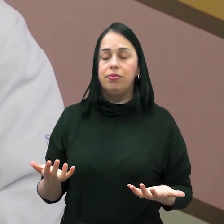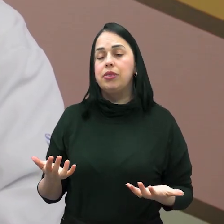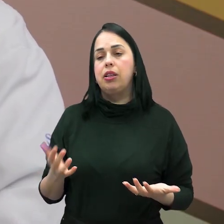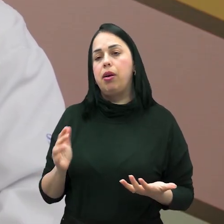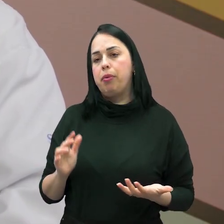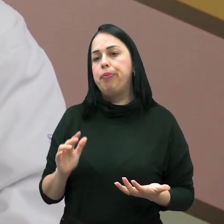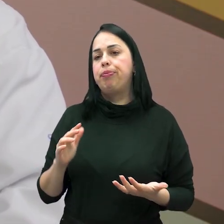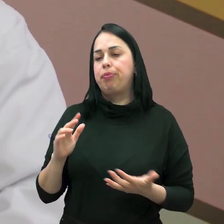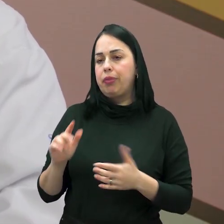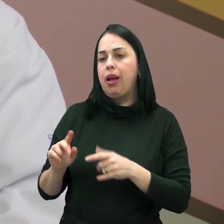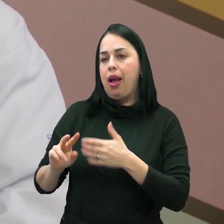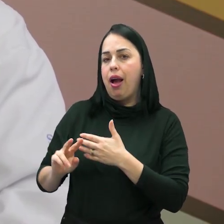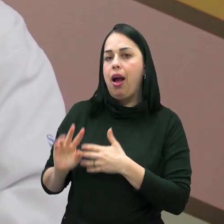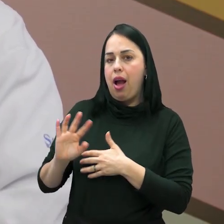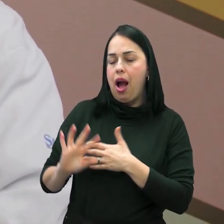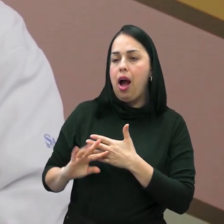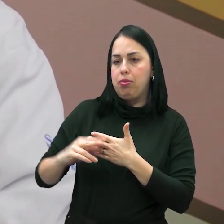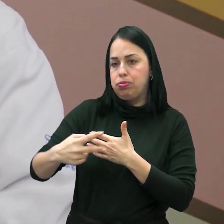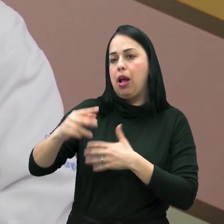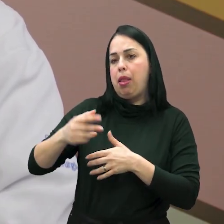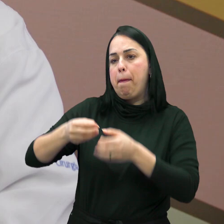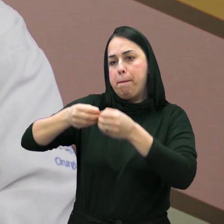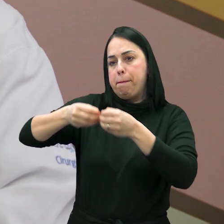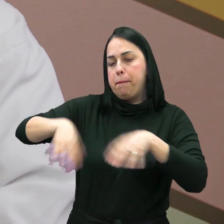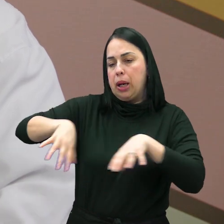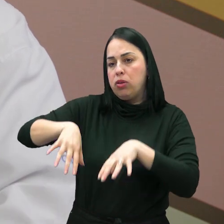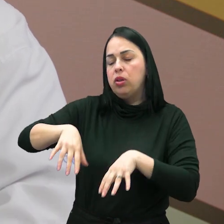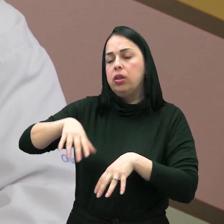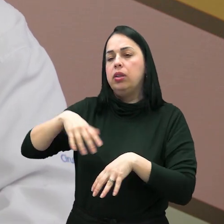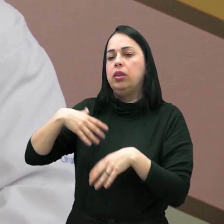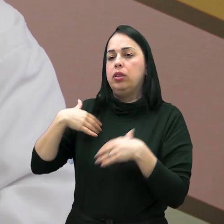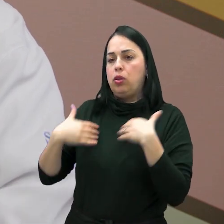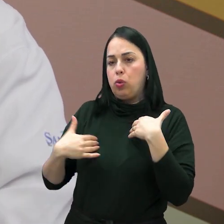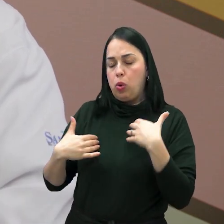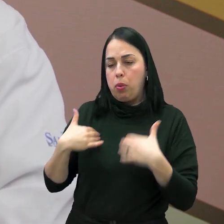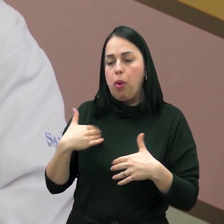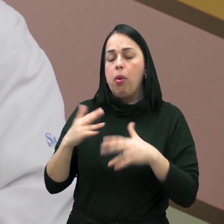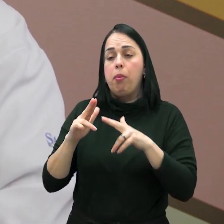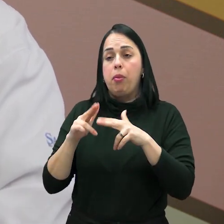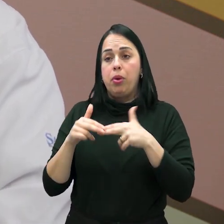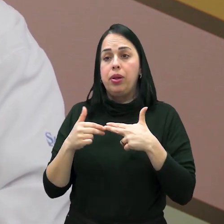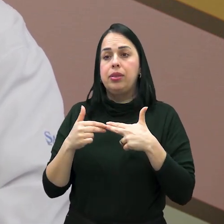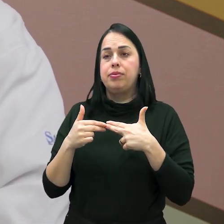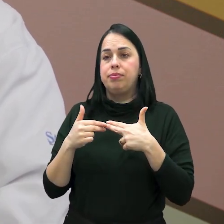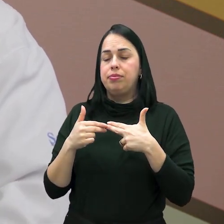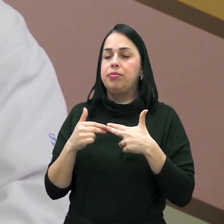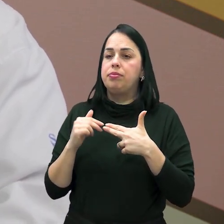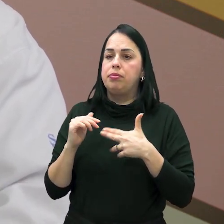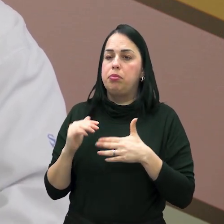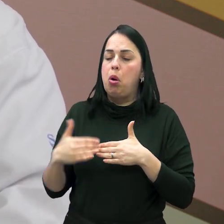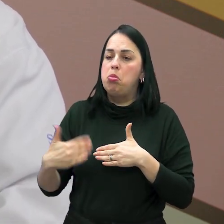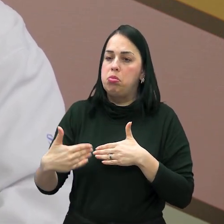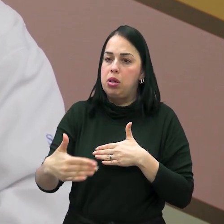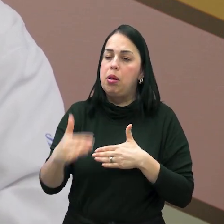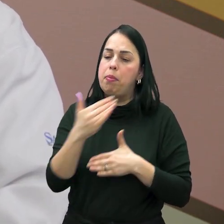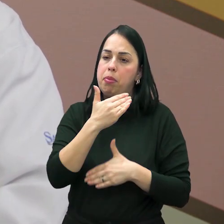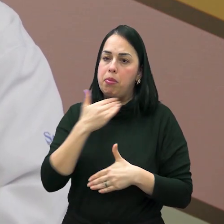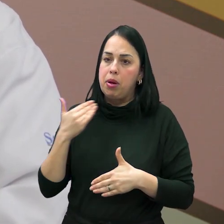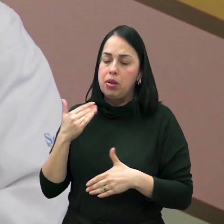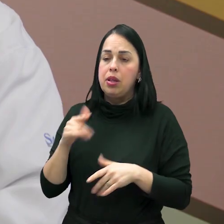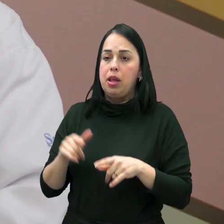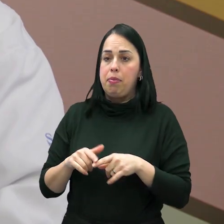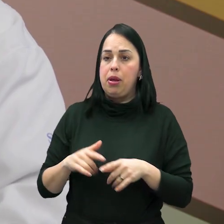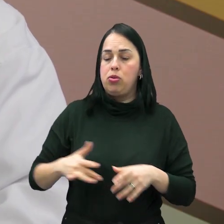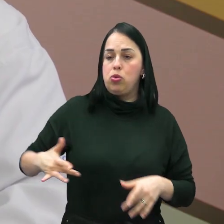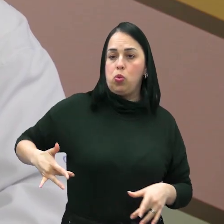isso favorece tremendamente as complicações. E, então, isso pode levar à falência, por exemplo,